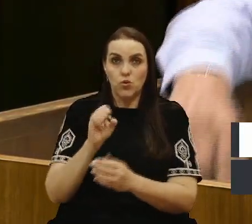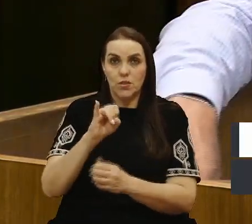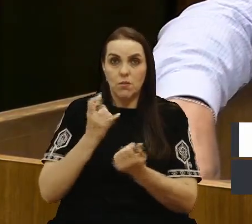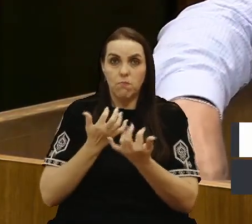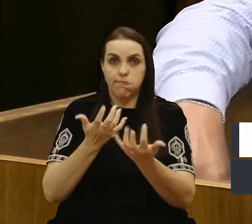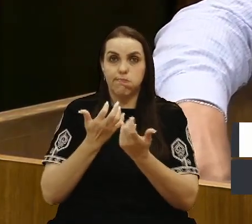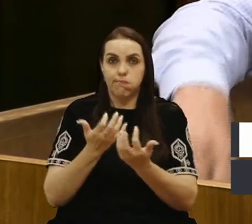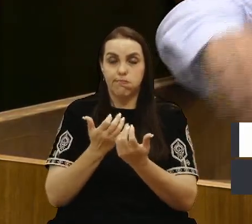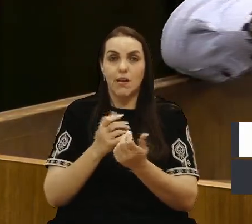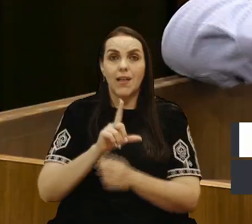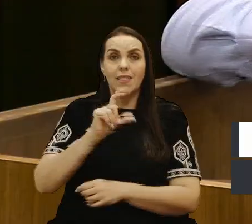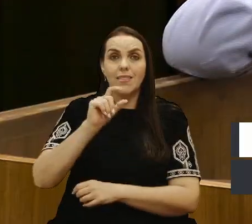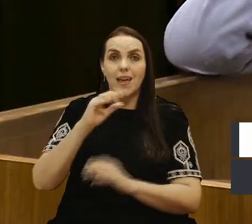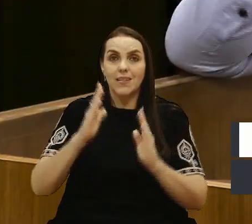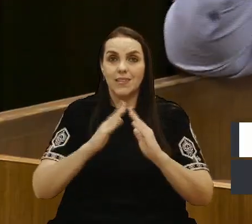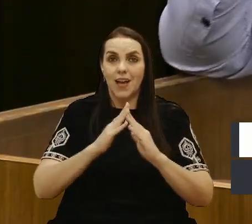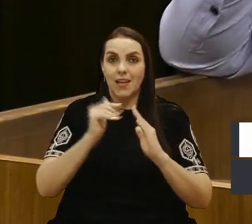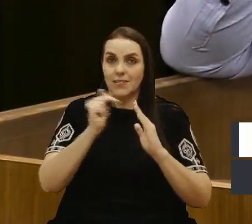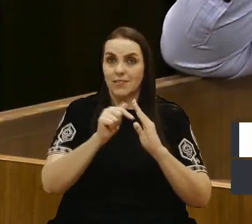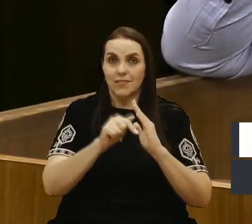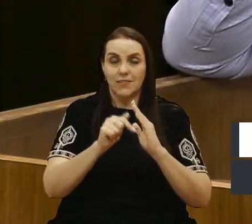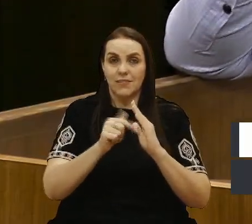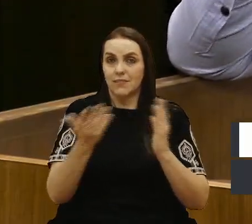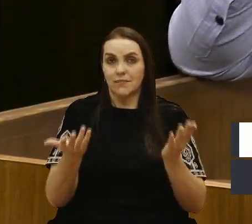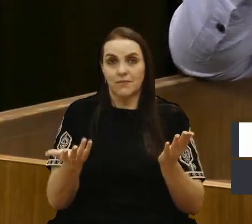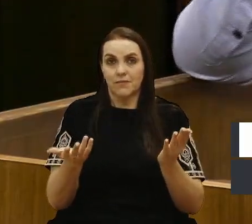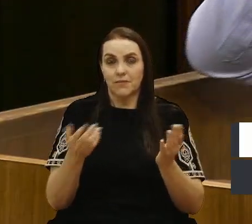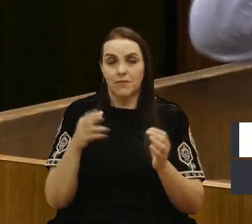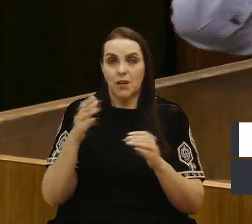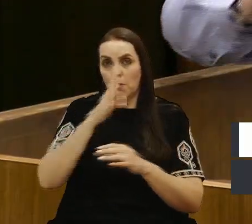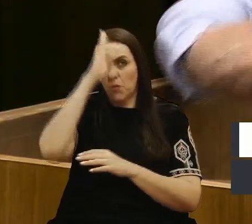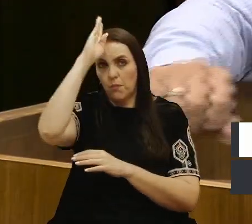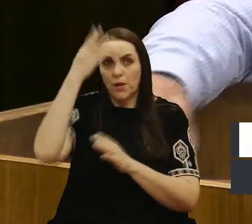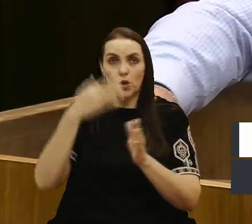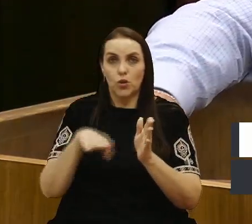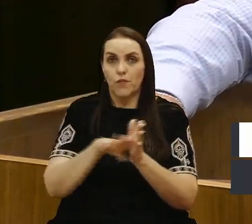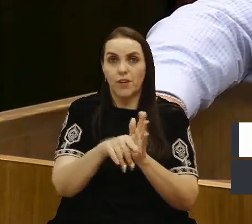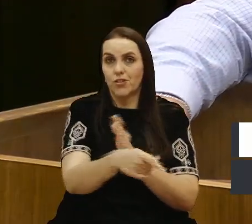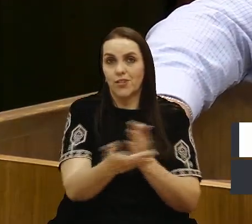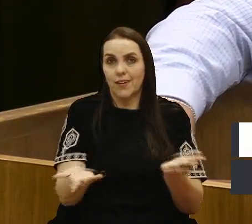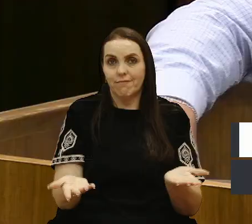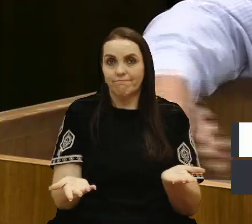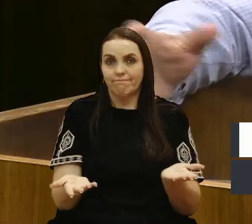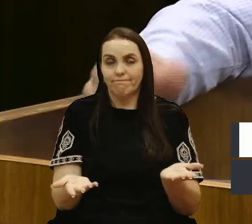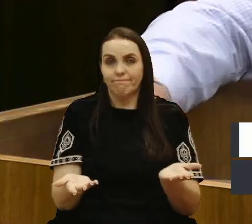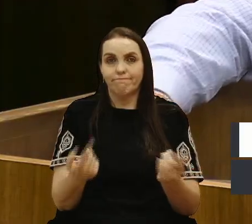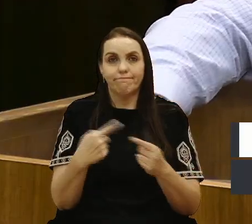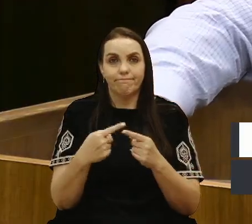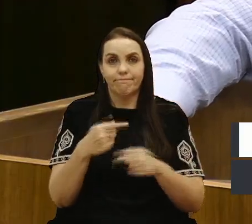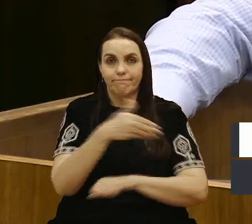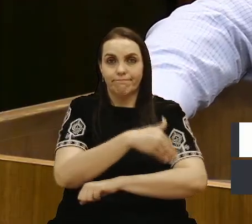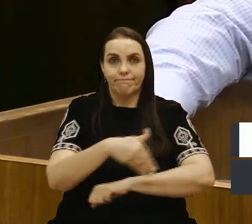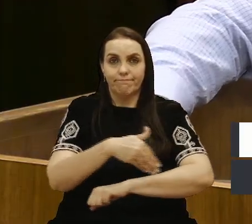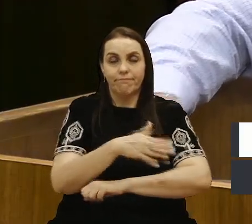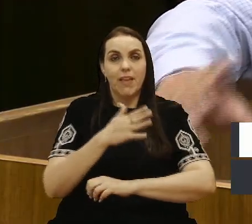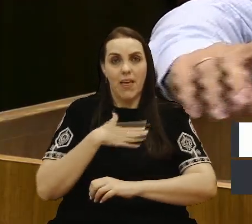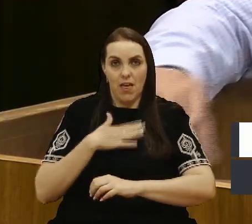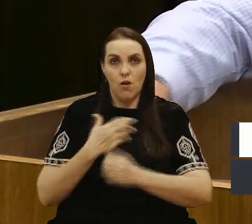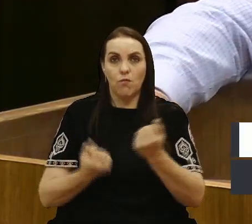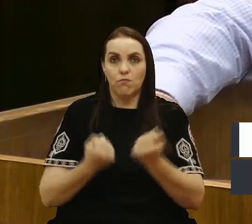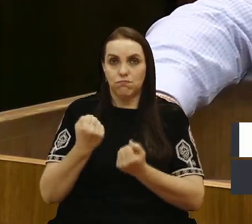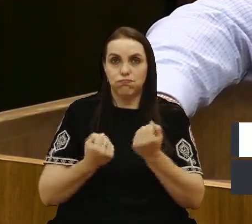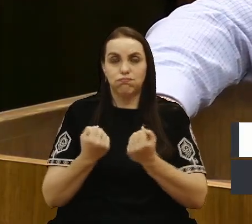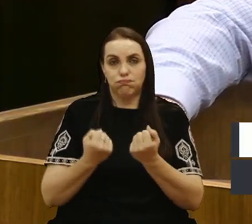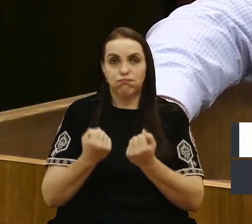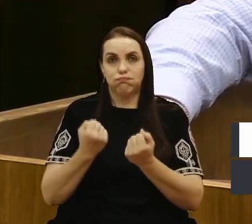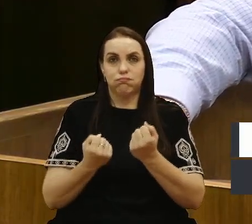bombeiros não vão conseguir chegar devido à distância e às ruas que eu, na minha caminhonete 4x4,